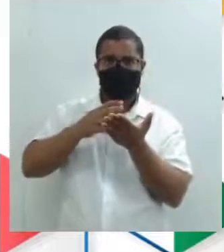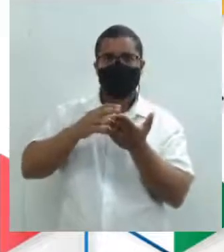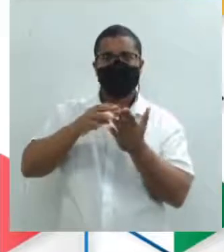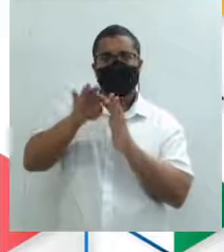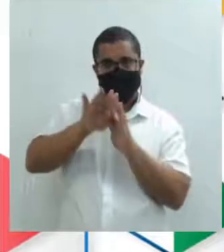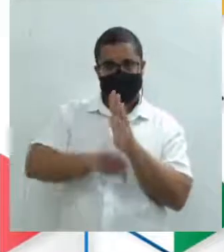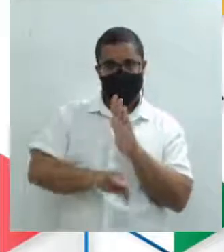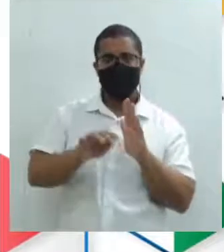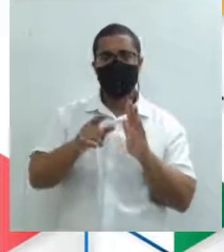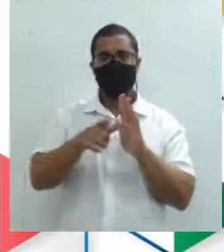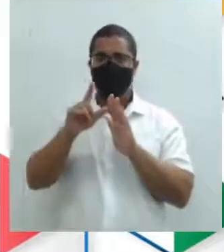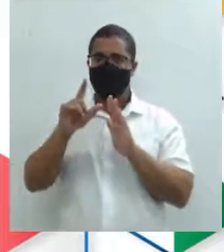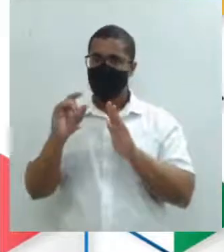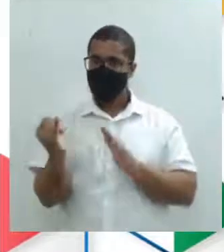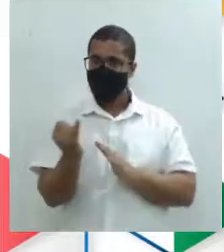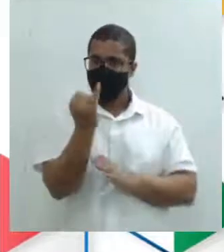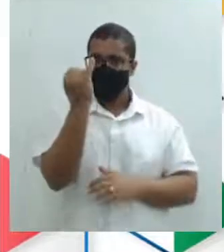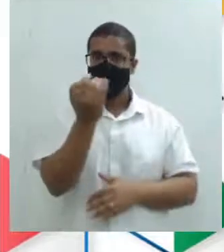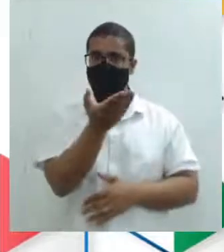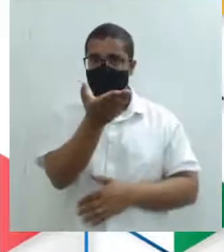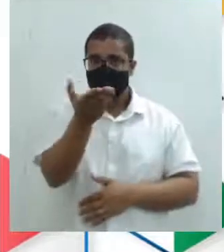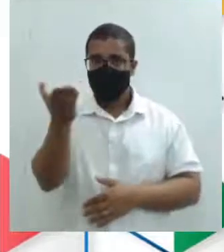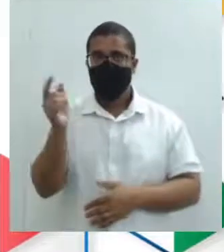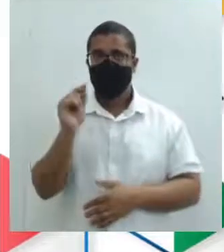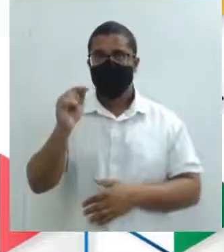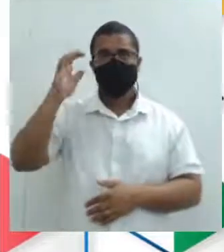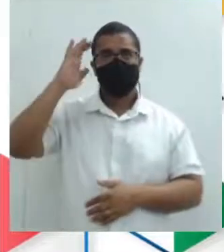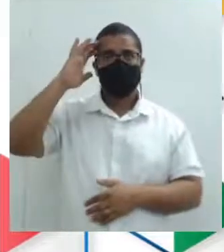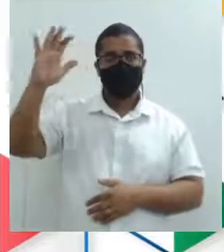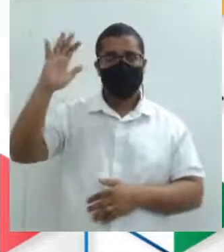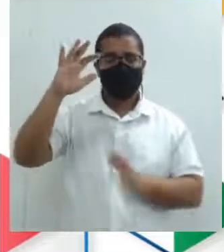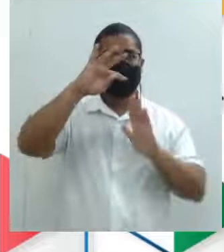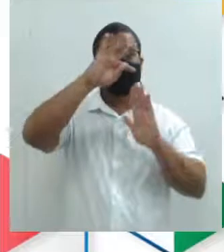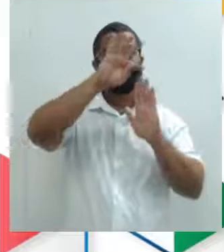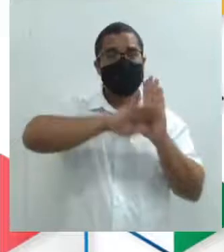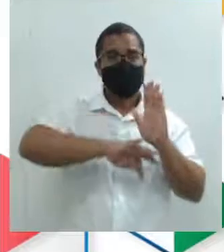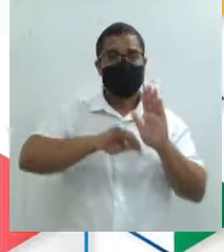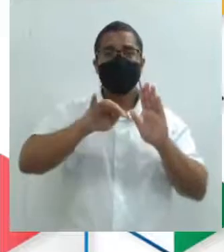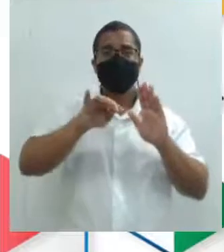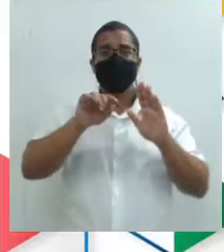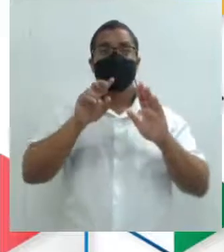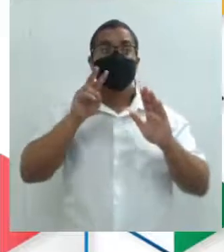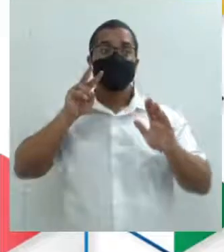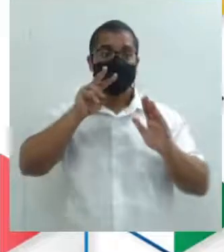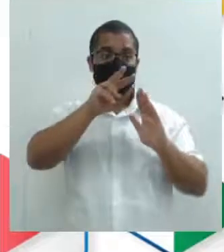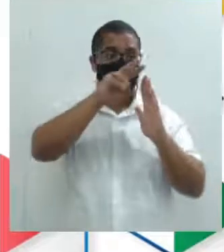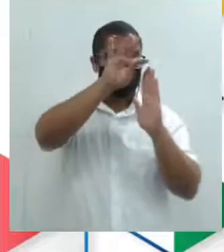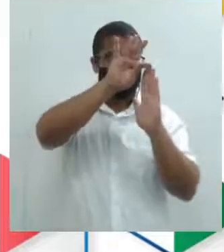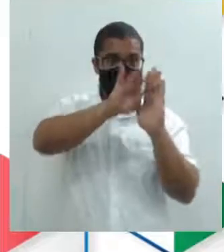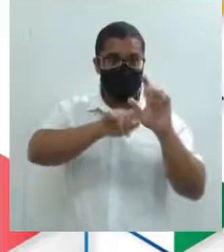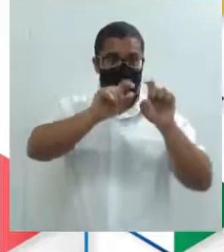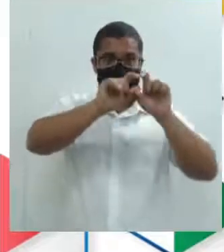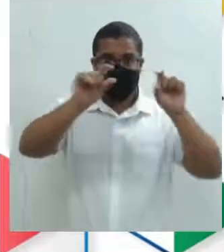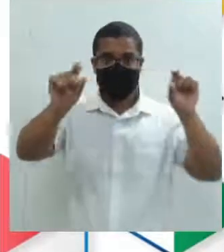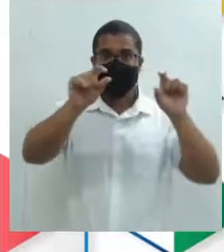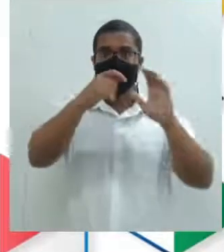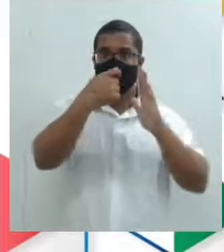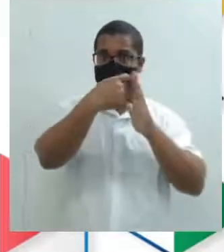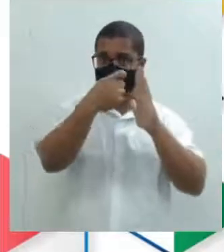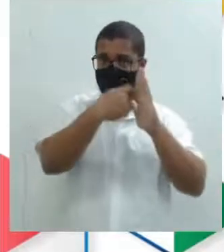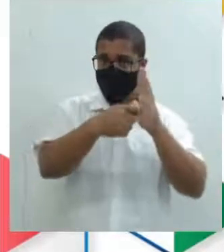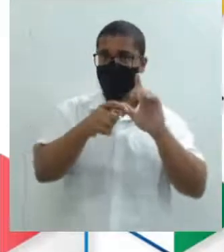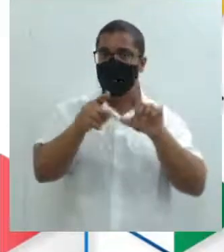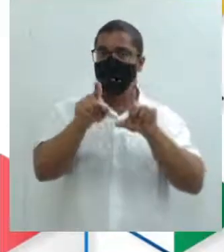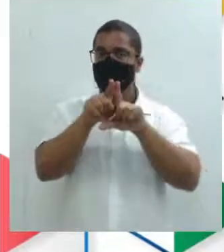é importante que vocês pensem no texto de forma global, que vocês vejam